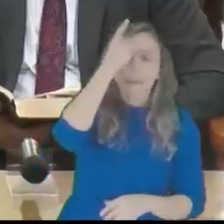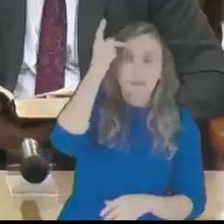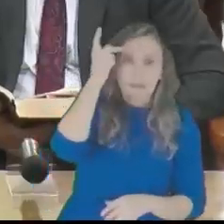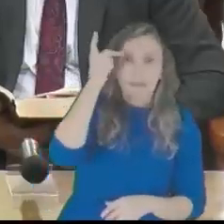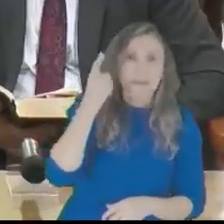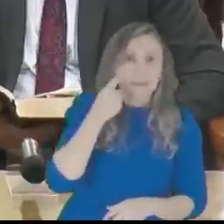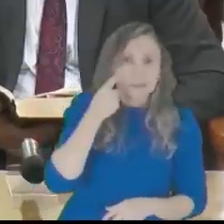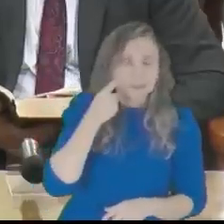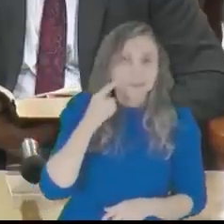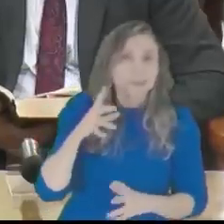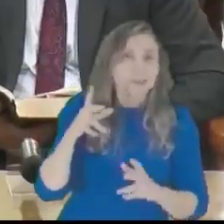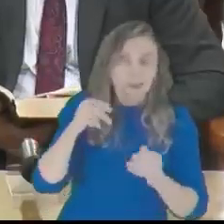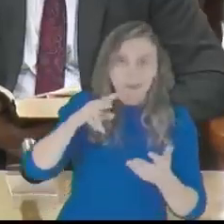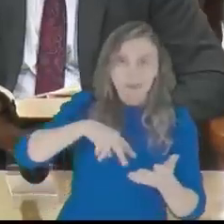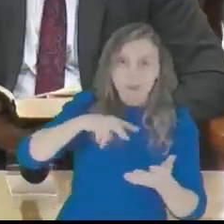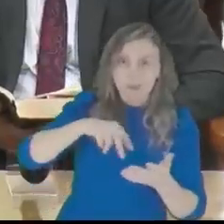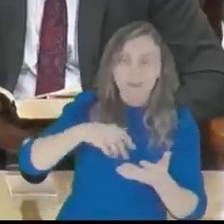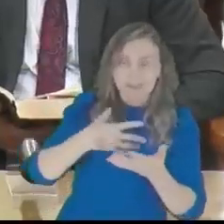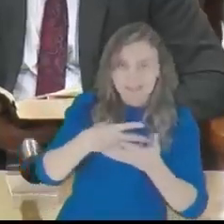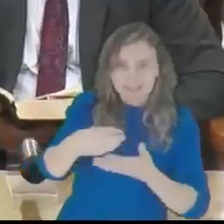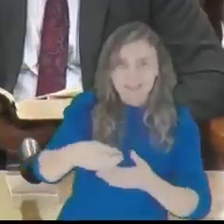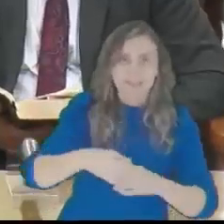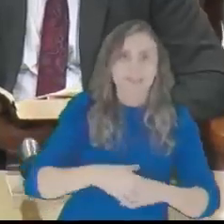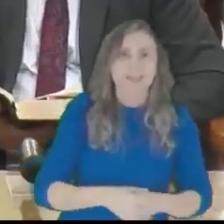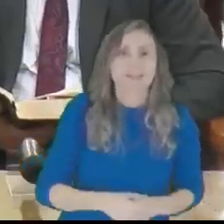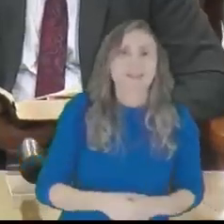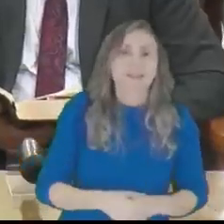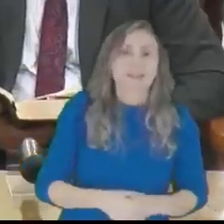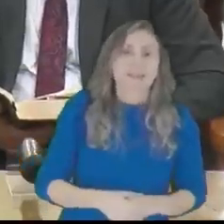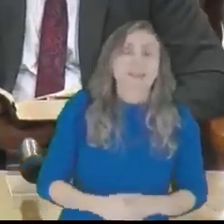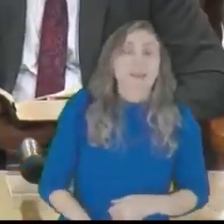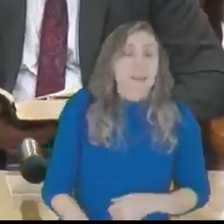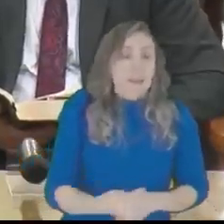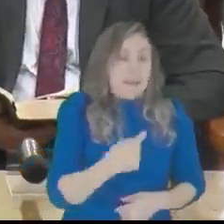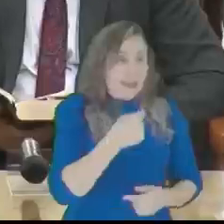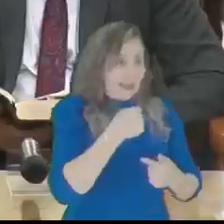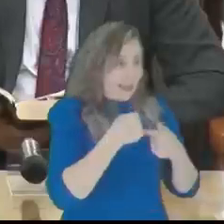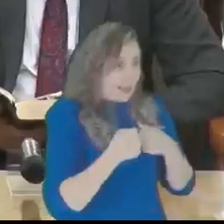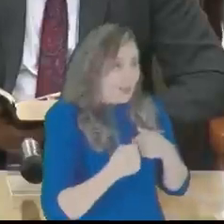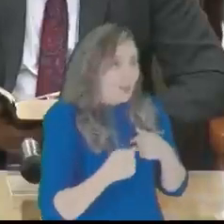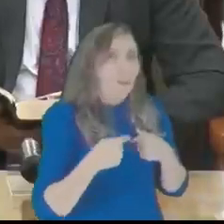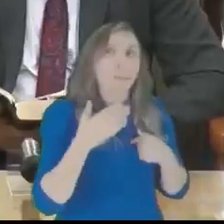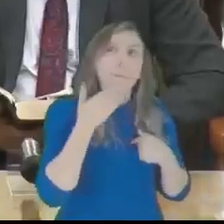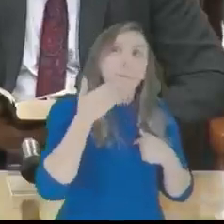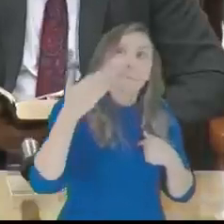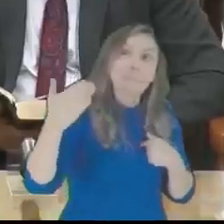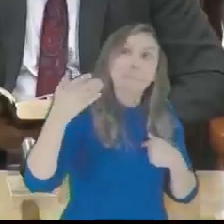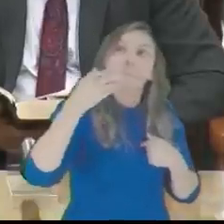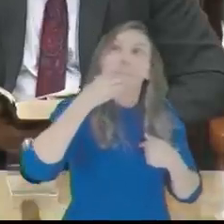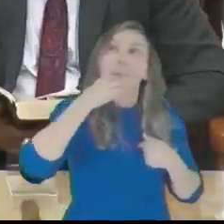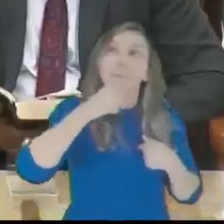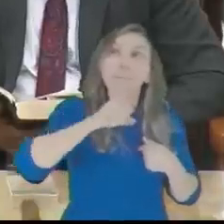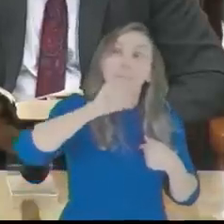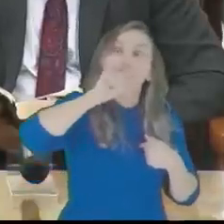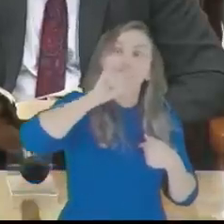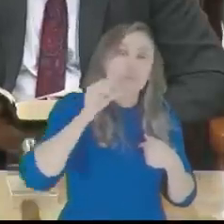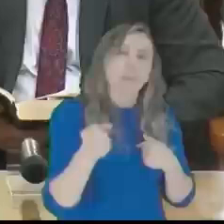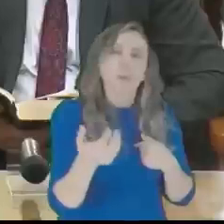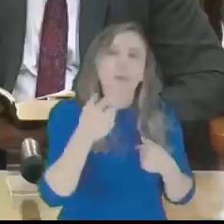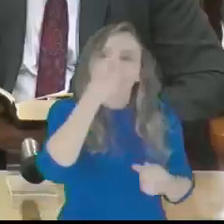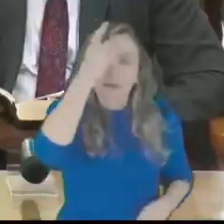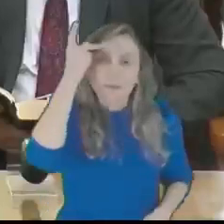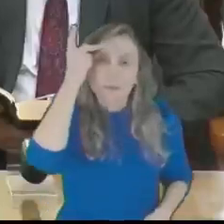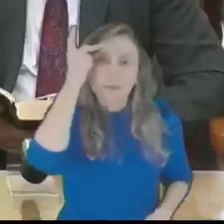ver. Todo mundo leia. 1, 2, 3. E eu rogarei ao Pai. Pronto, nessa pequena frase, quantas pessoas